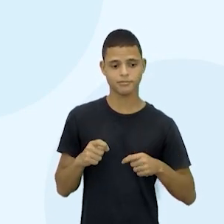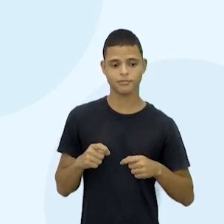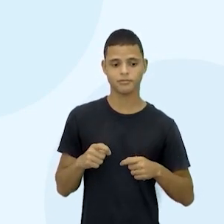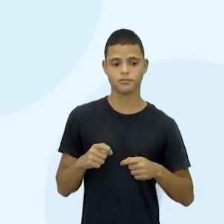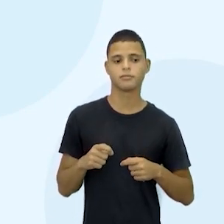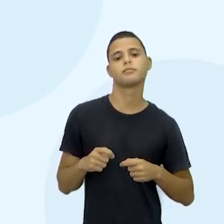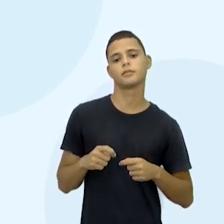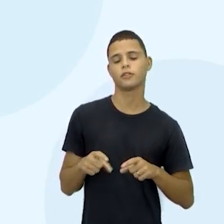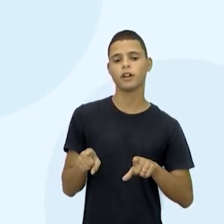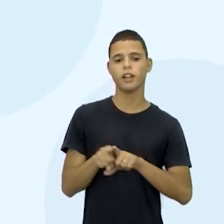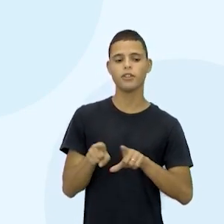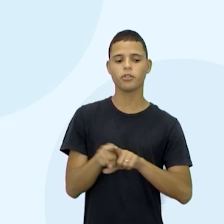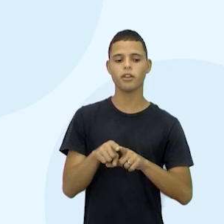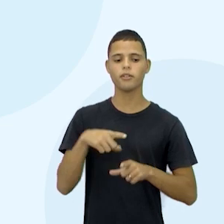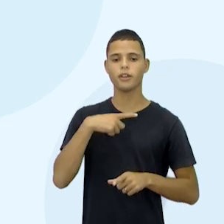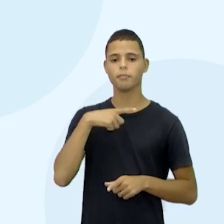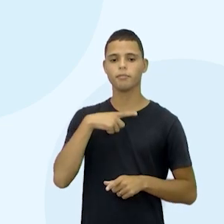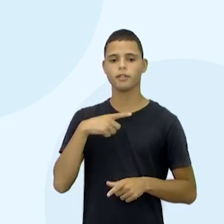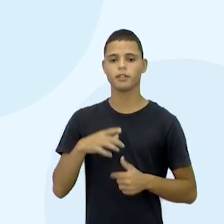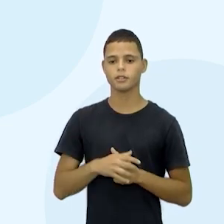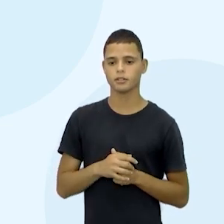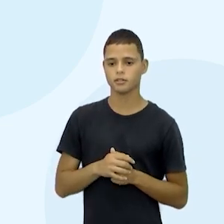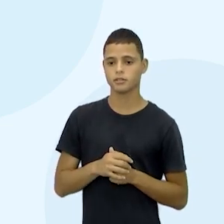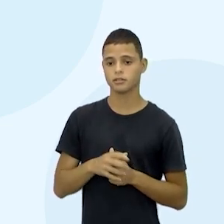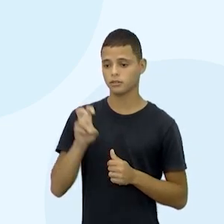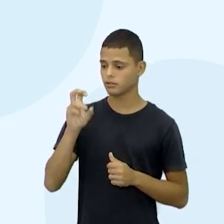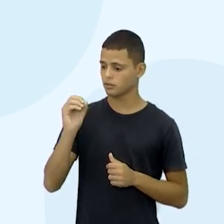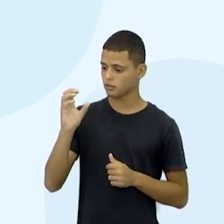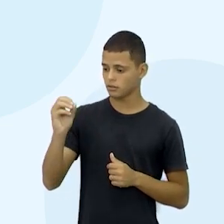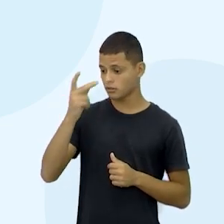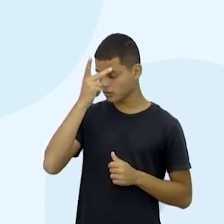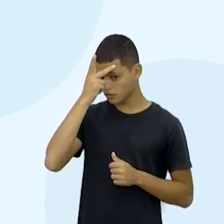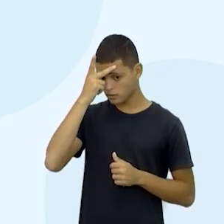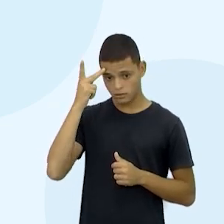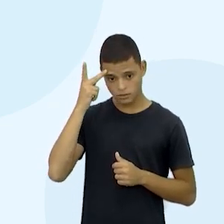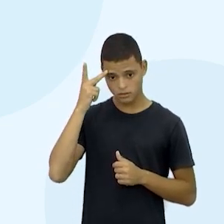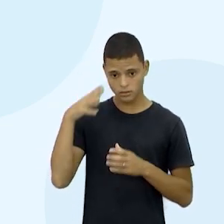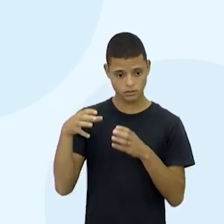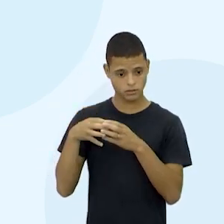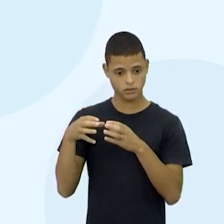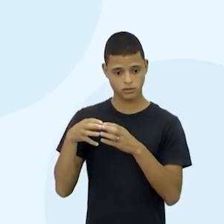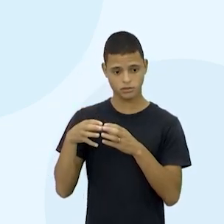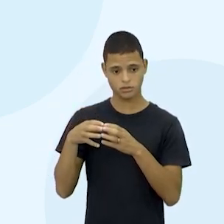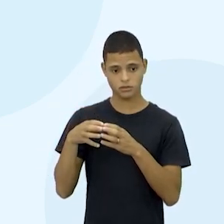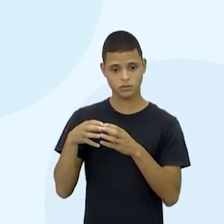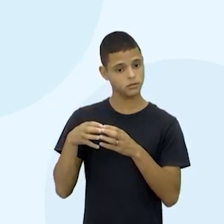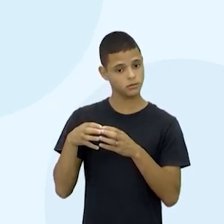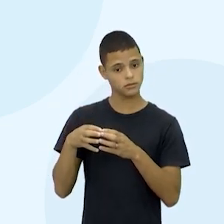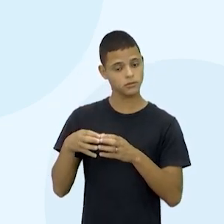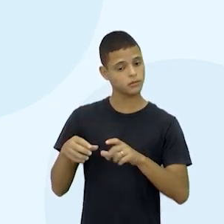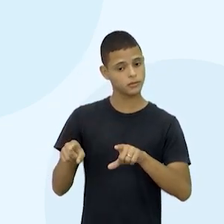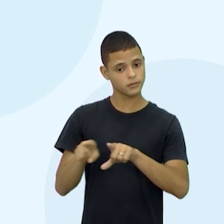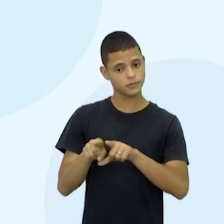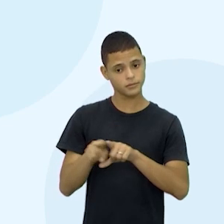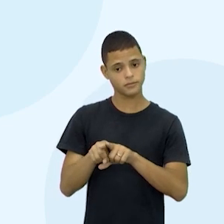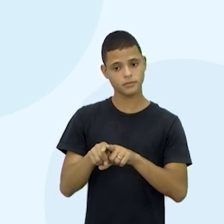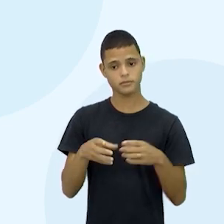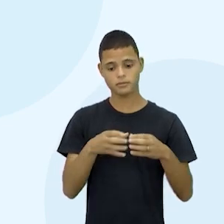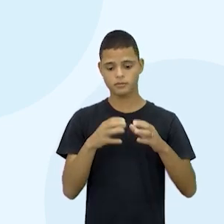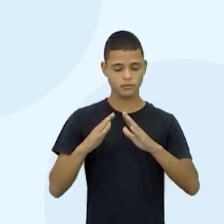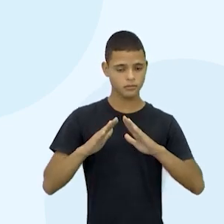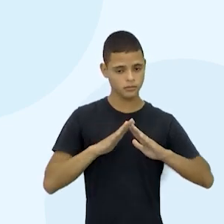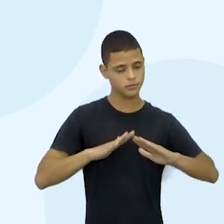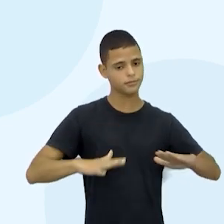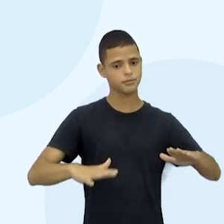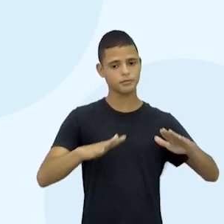essa produção ensine outras pessoas, ou alguém da nossa casa, né? Então, e até mesmo a comunidade em geral